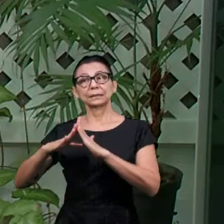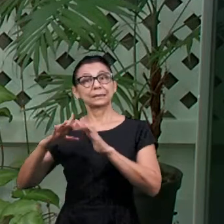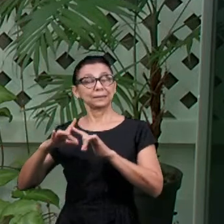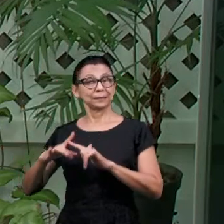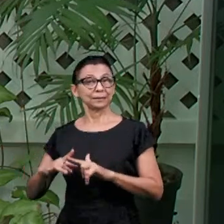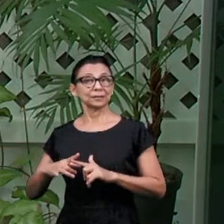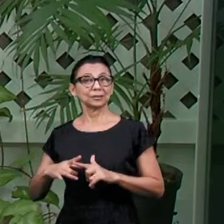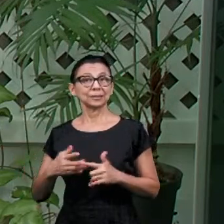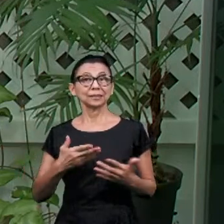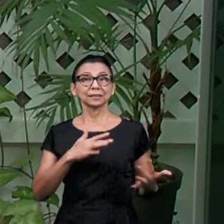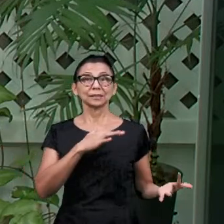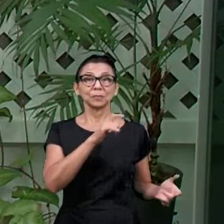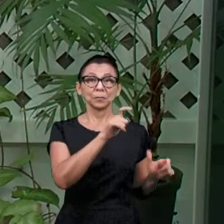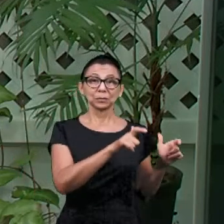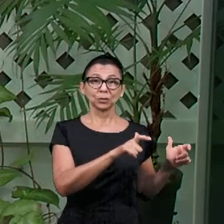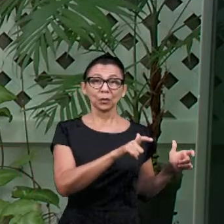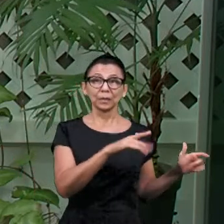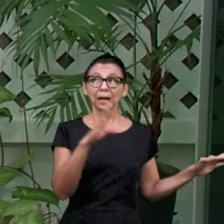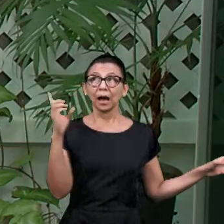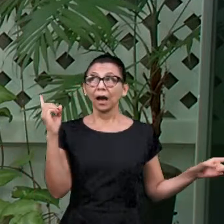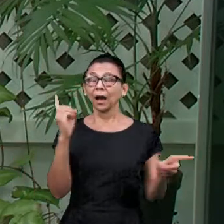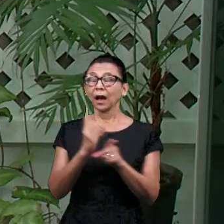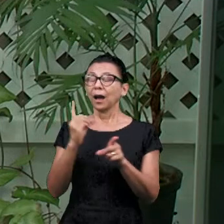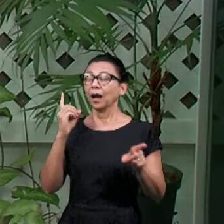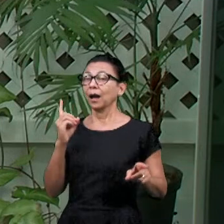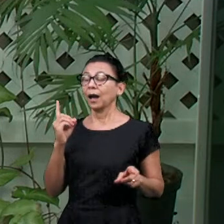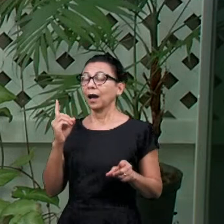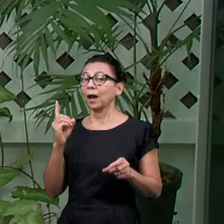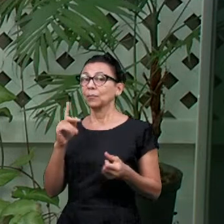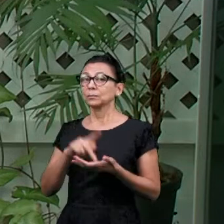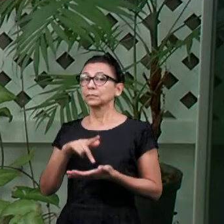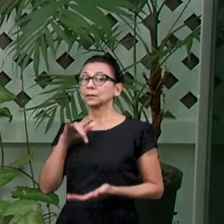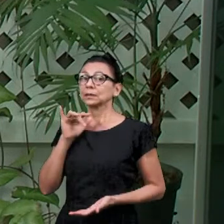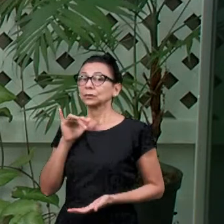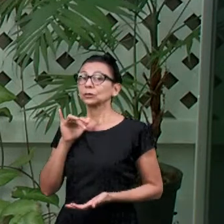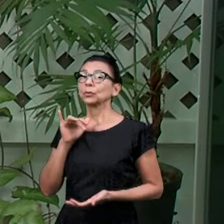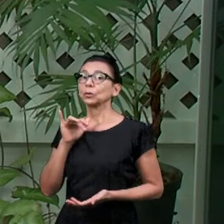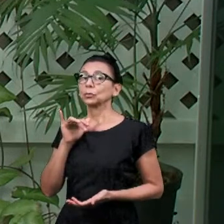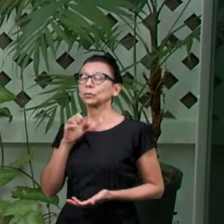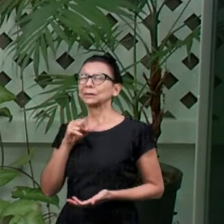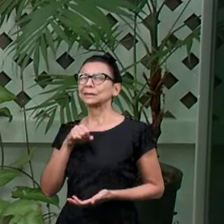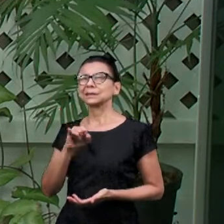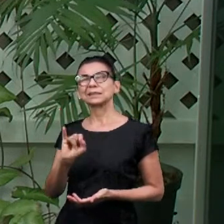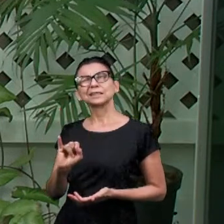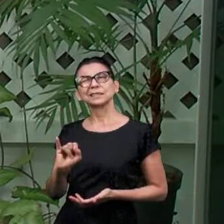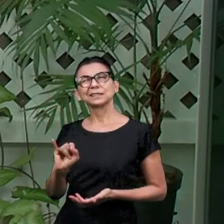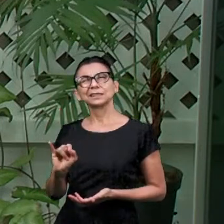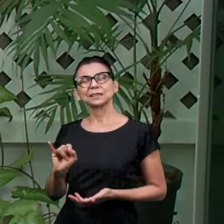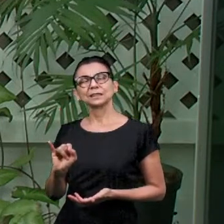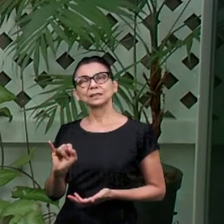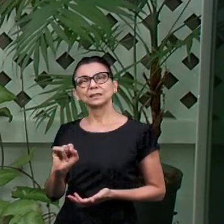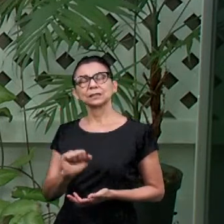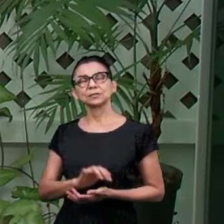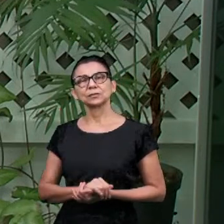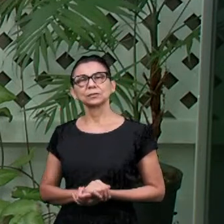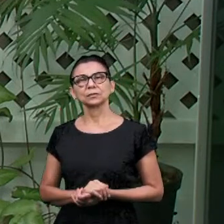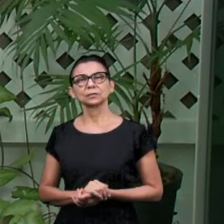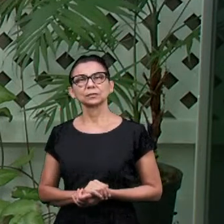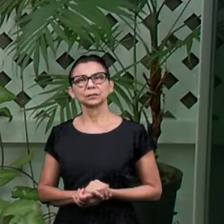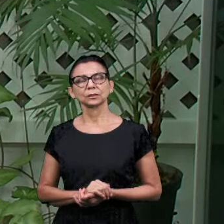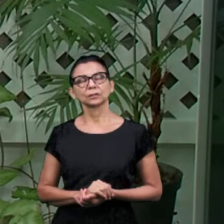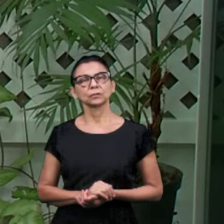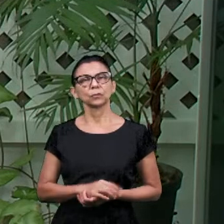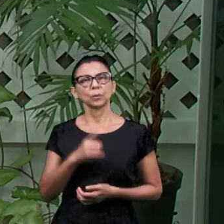grande tesouro. Quando descobre o grande tesouro, aí nós vamos encontrar o quê? Se formos voltar aqui para o lado, né,